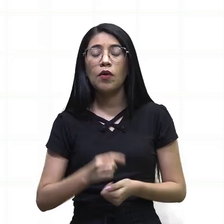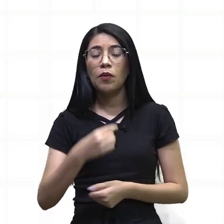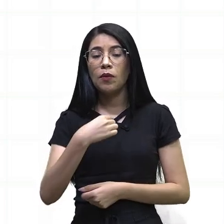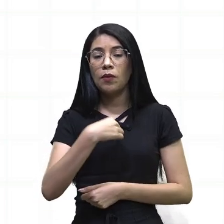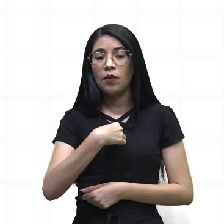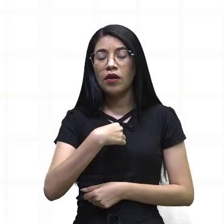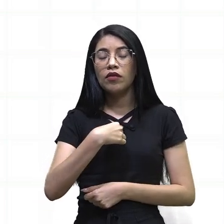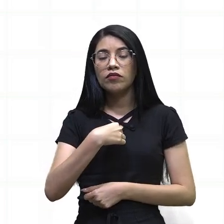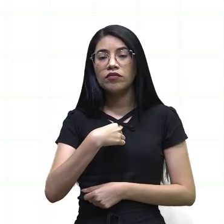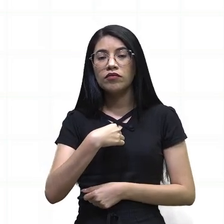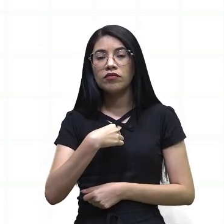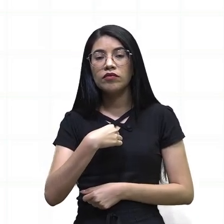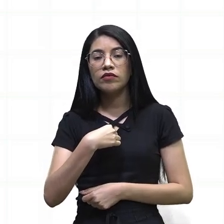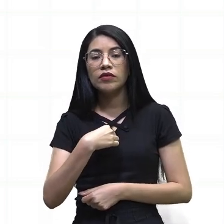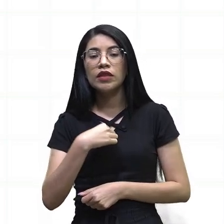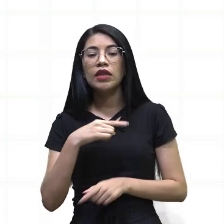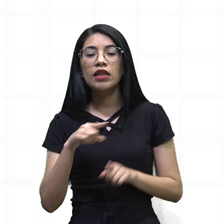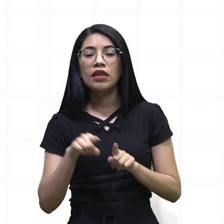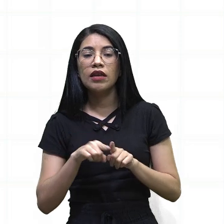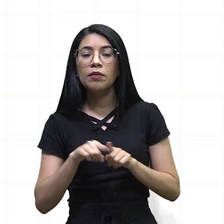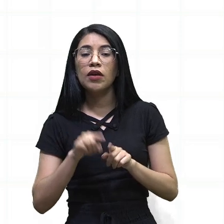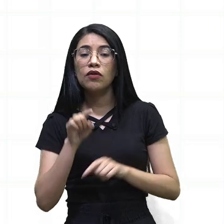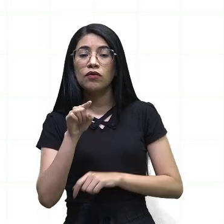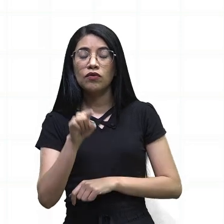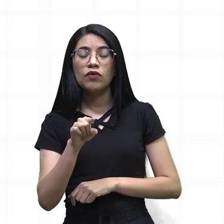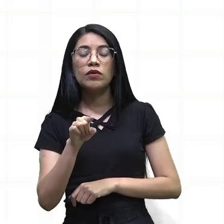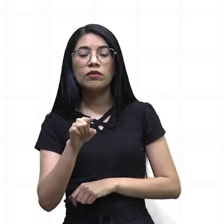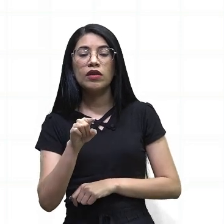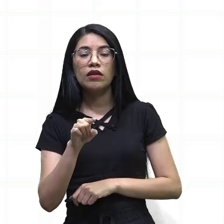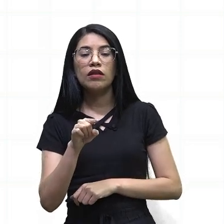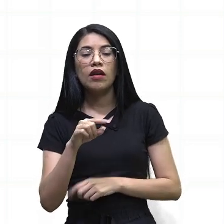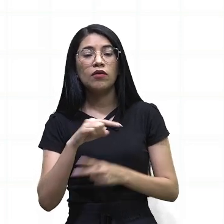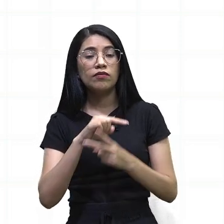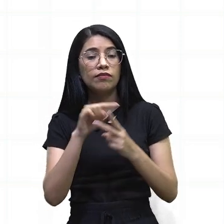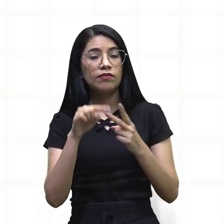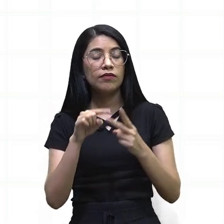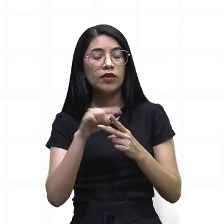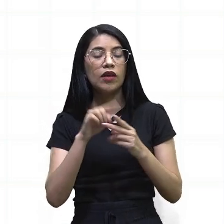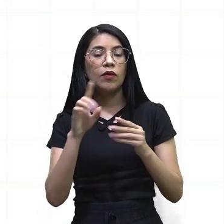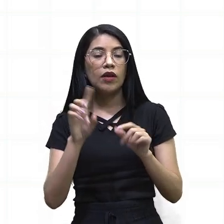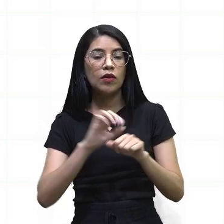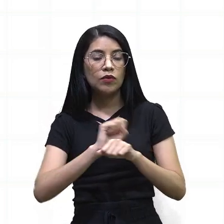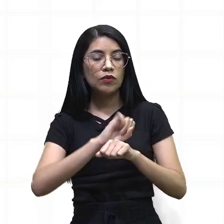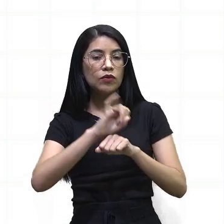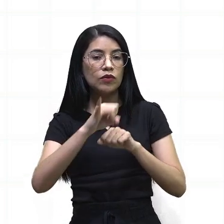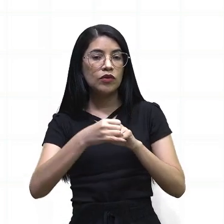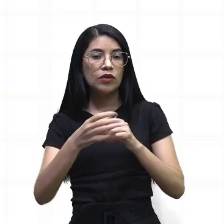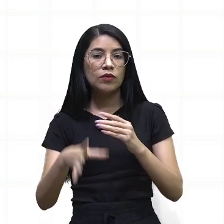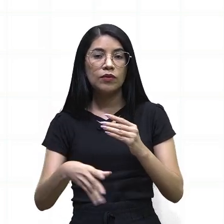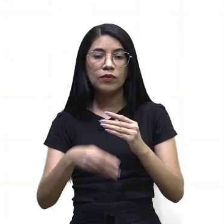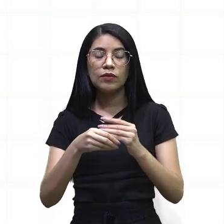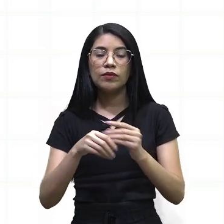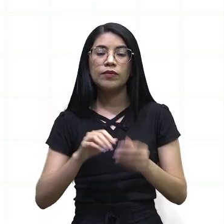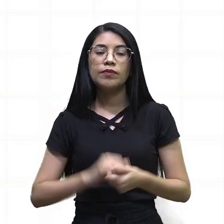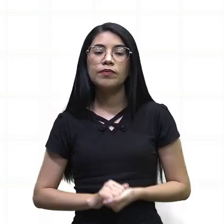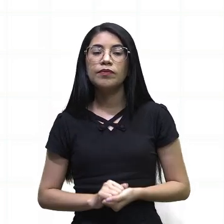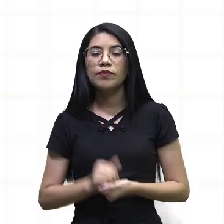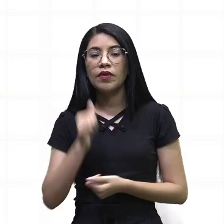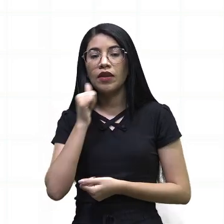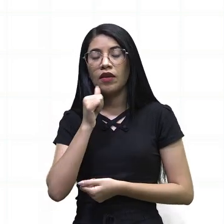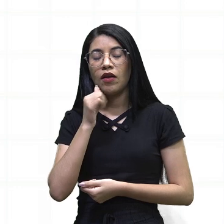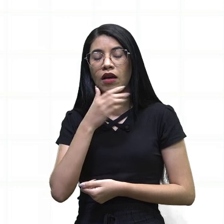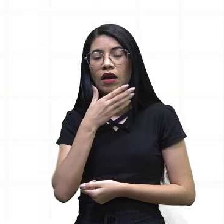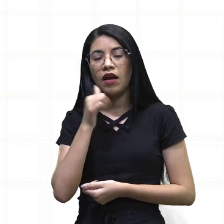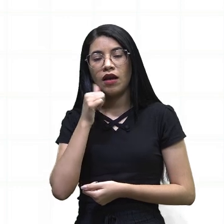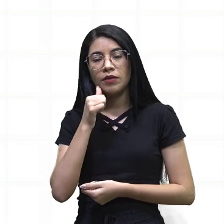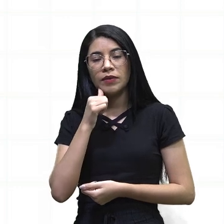núcleo, você é o nosso segundo núcleo. Então, sujeito o quê? Composto. Ana, Bia